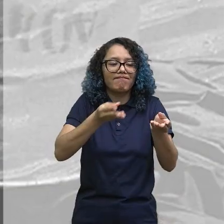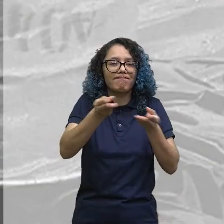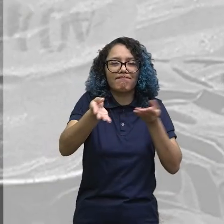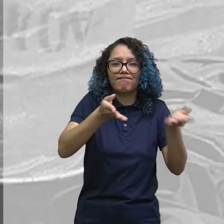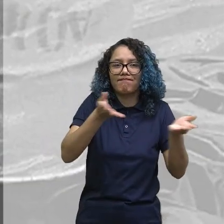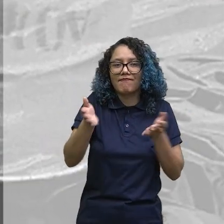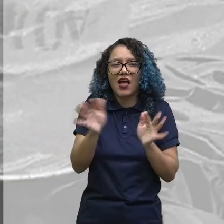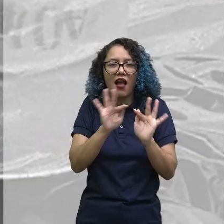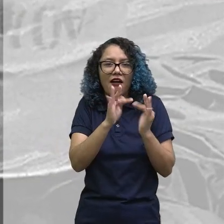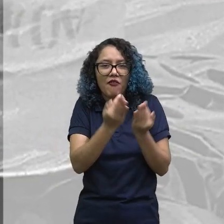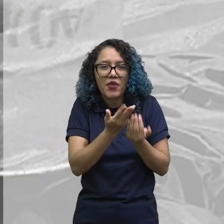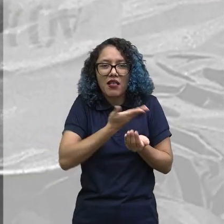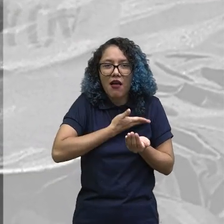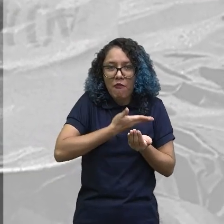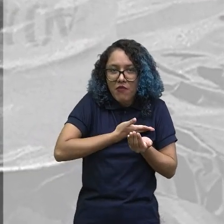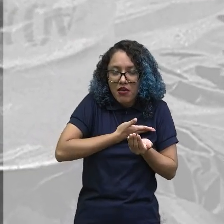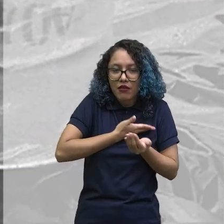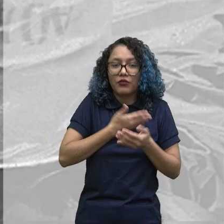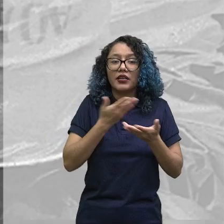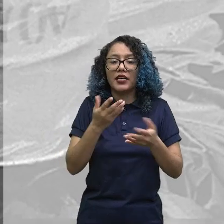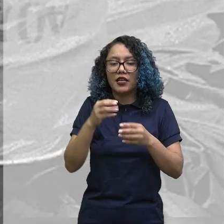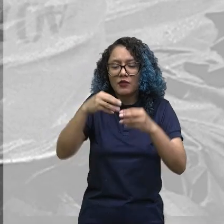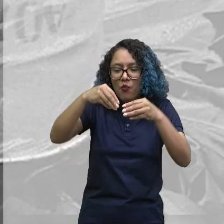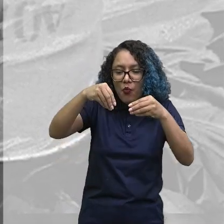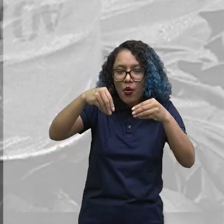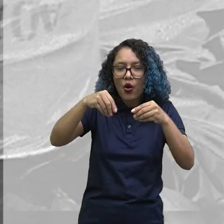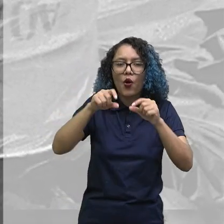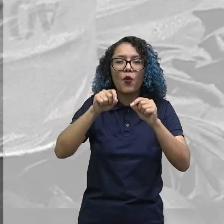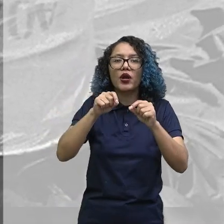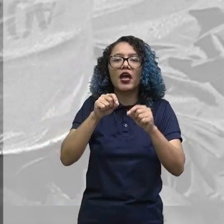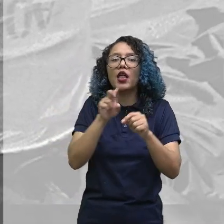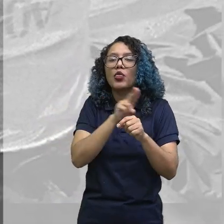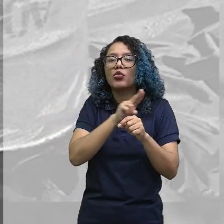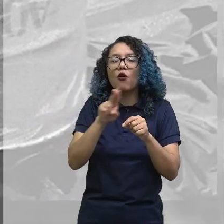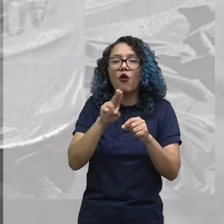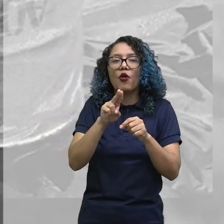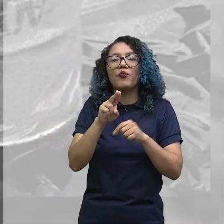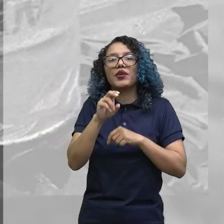familiares. E esse pó brilhante, na verdade, ele era o isótopo radioativo